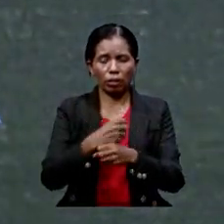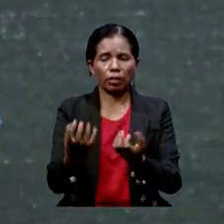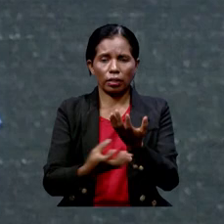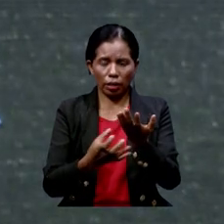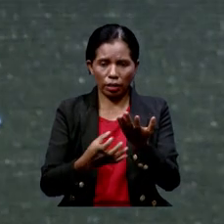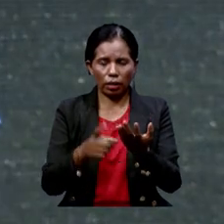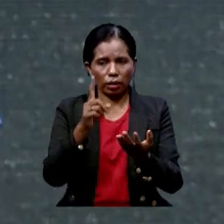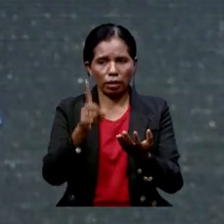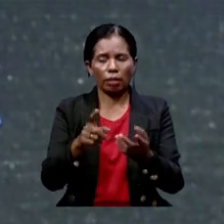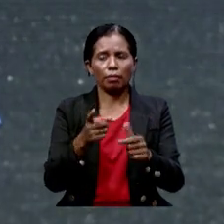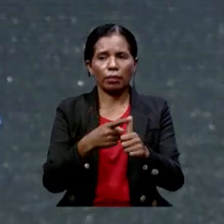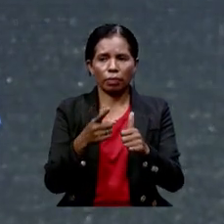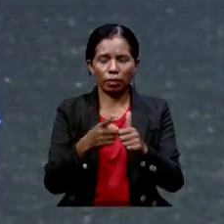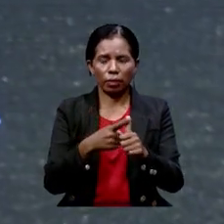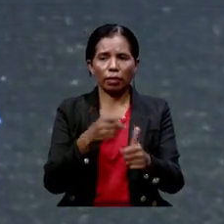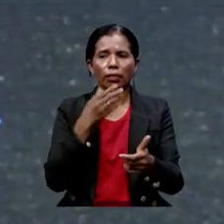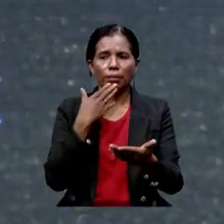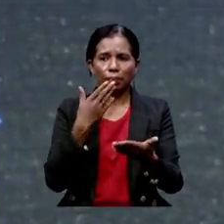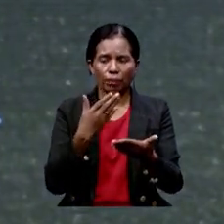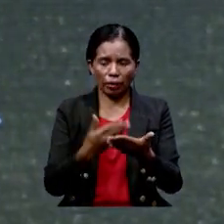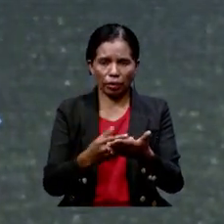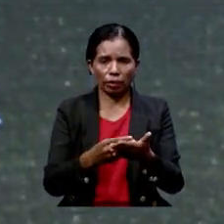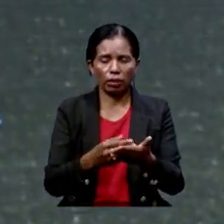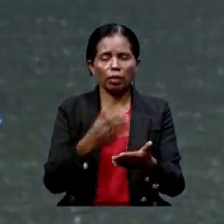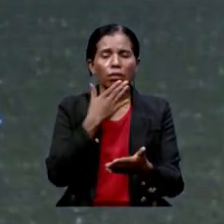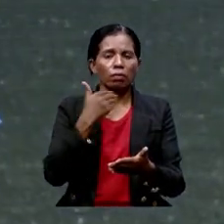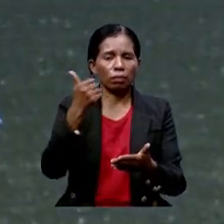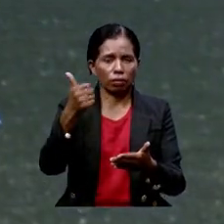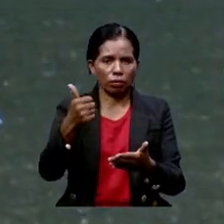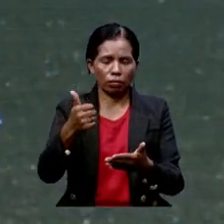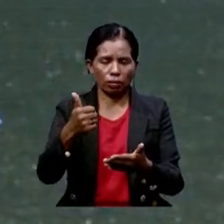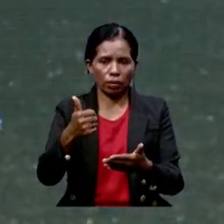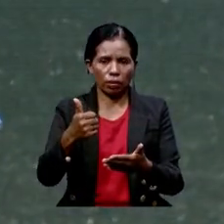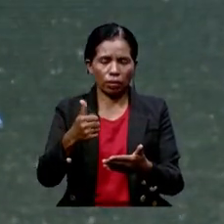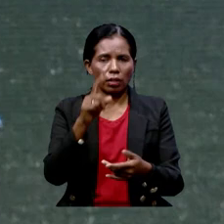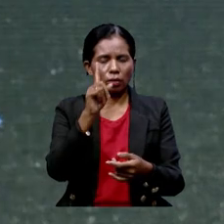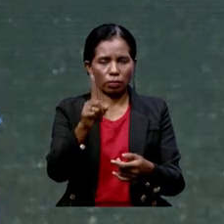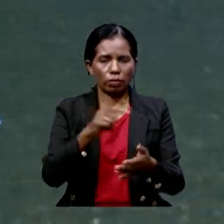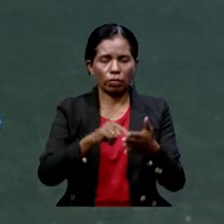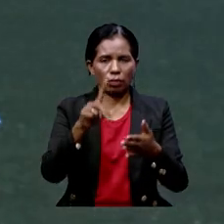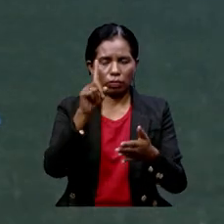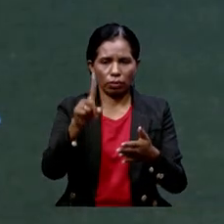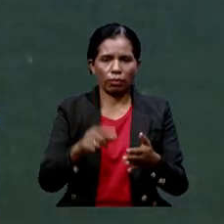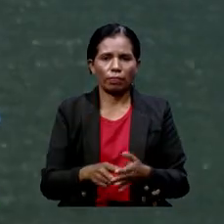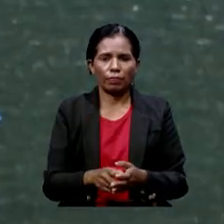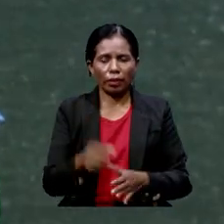primeiro, nia tenki, nia kualidade ne tenki nomor un. O tenki garantia kata kona produsaun ida, iha kualidade.